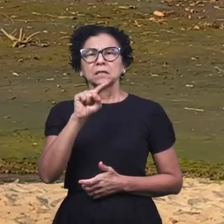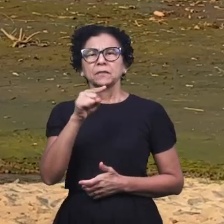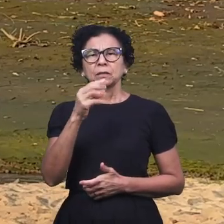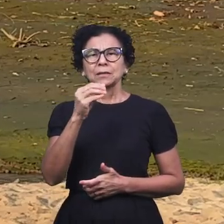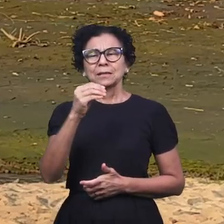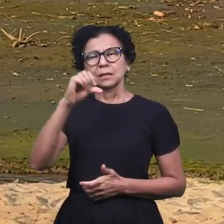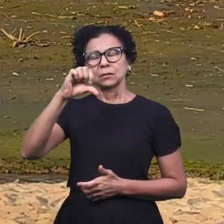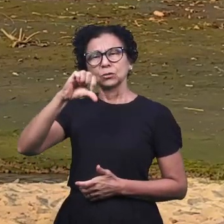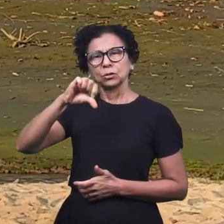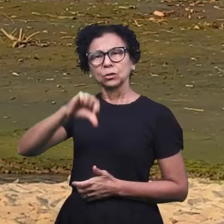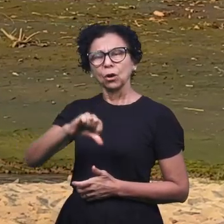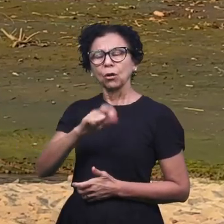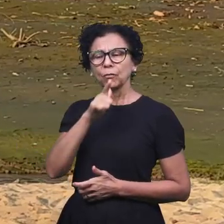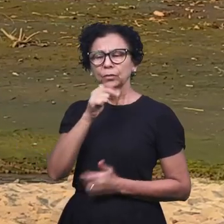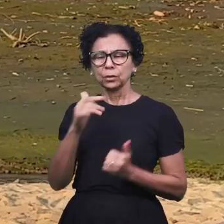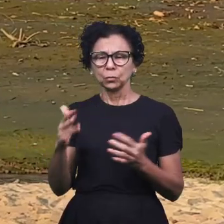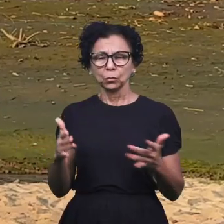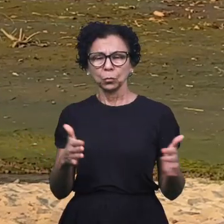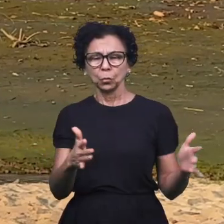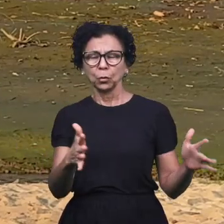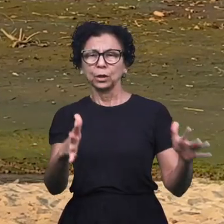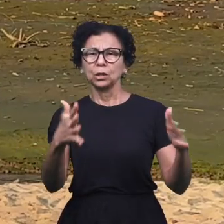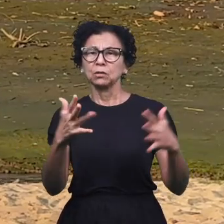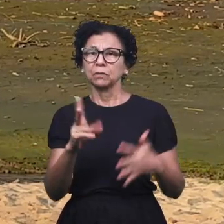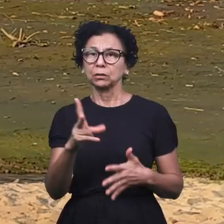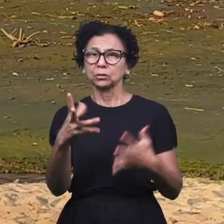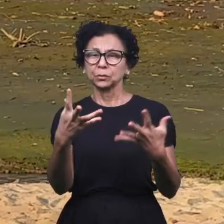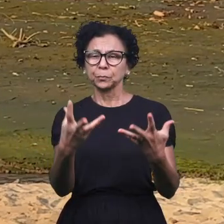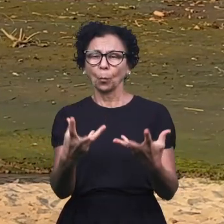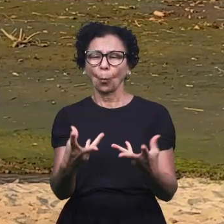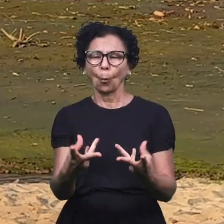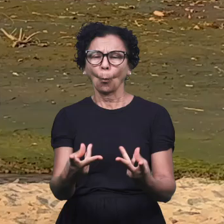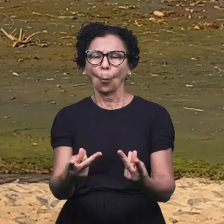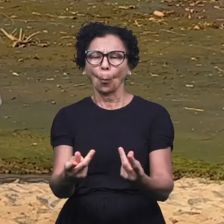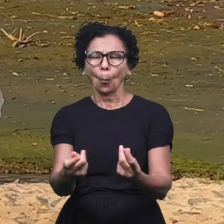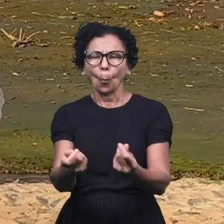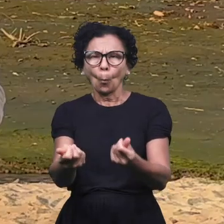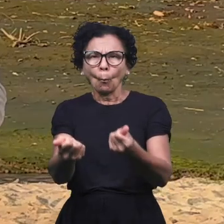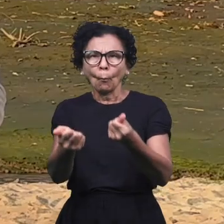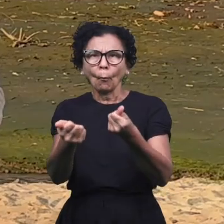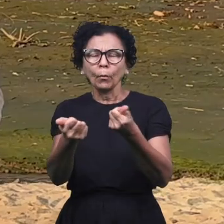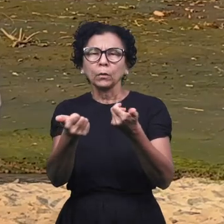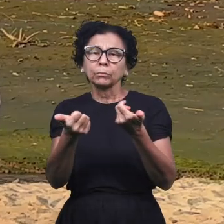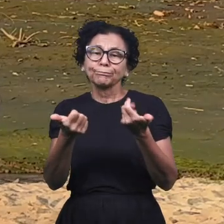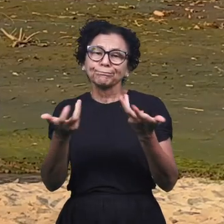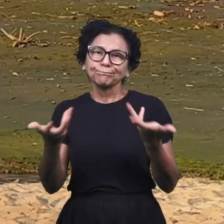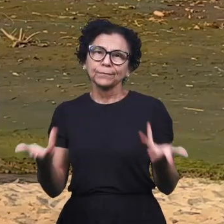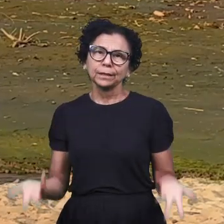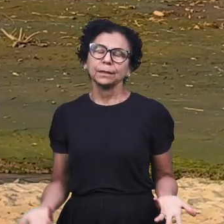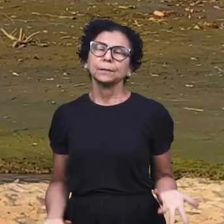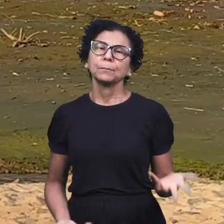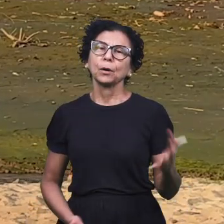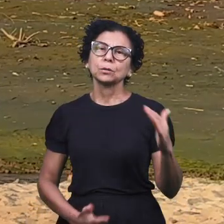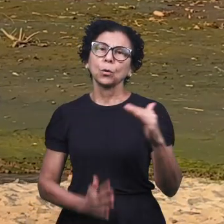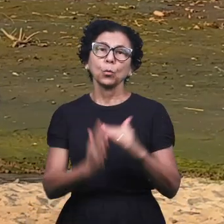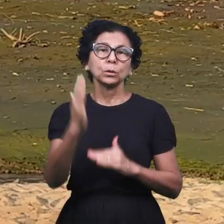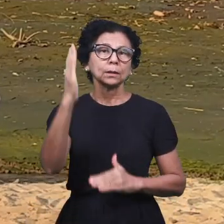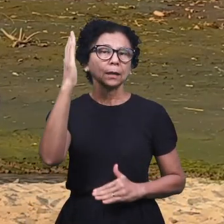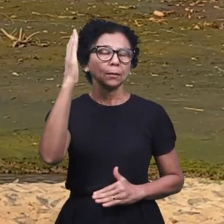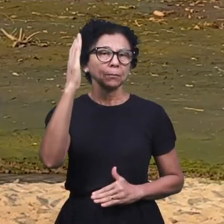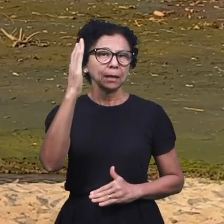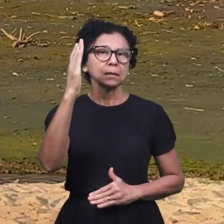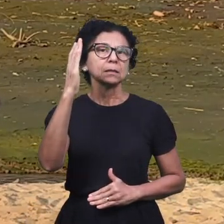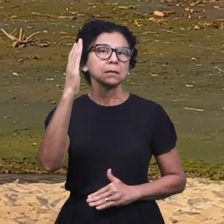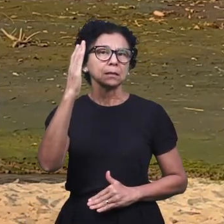15,09 e a gente tem aí previsão de que ele seque mais e possa ultrapassar a